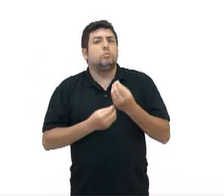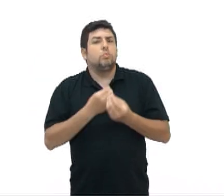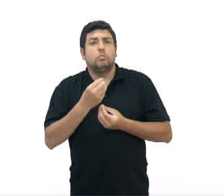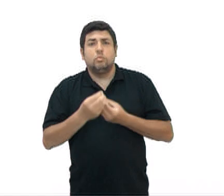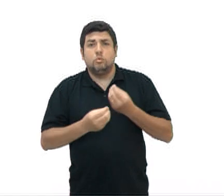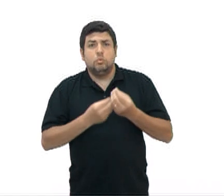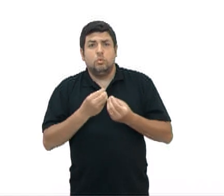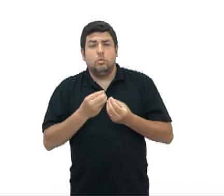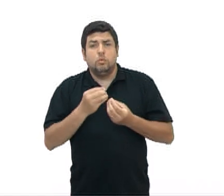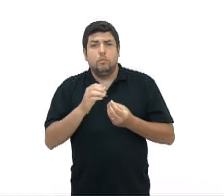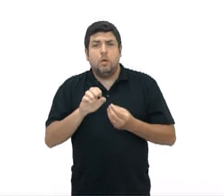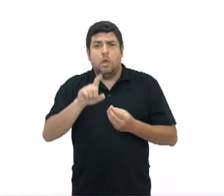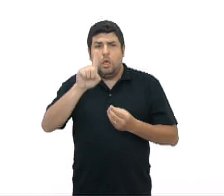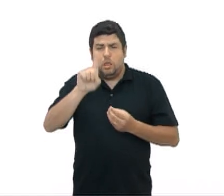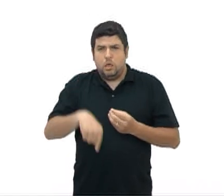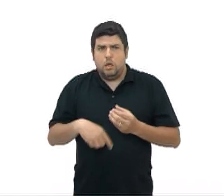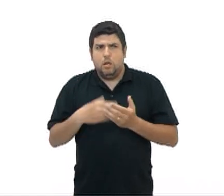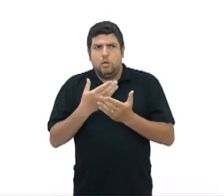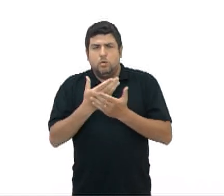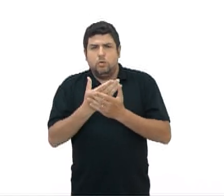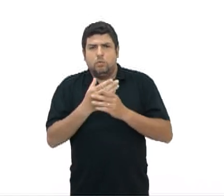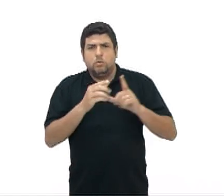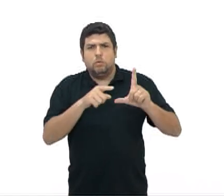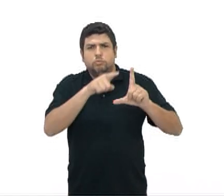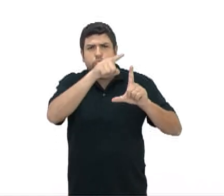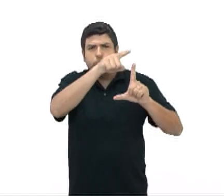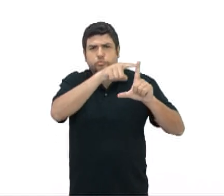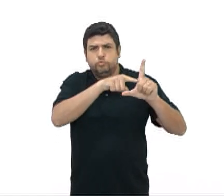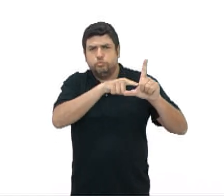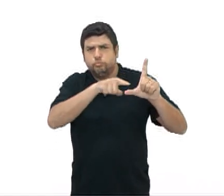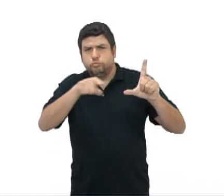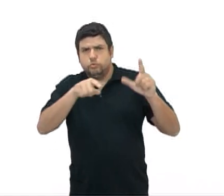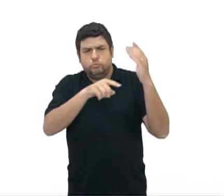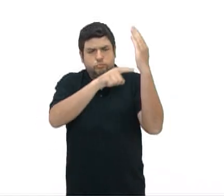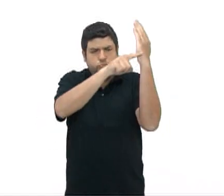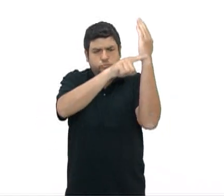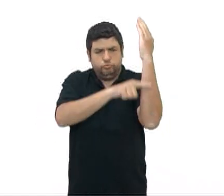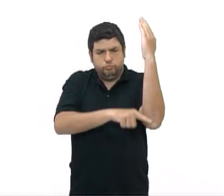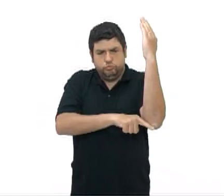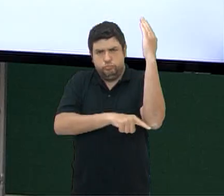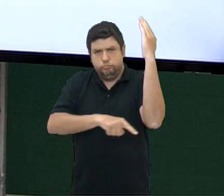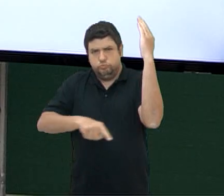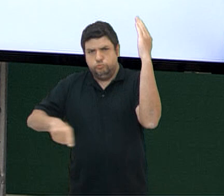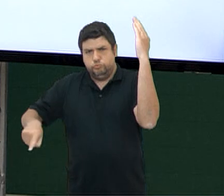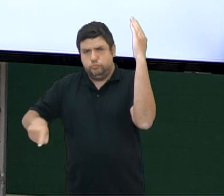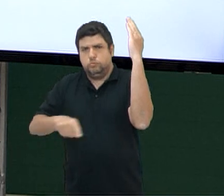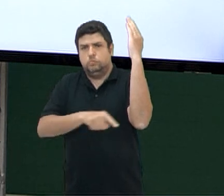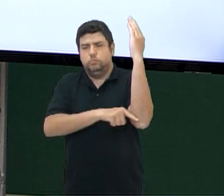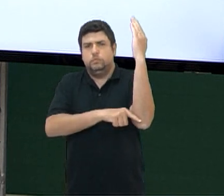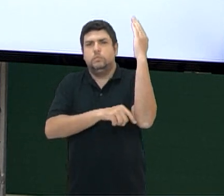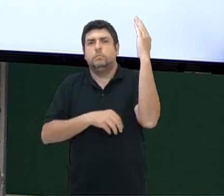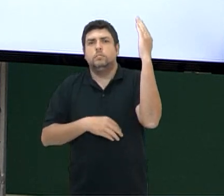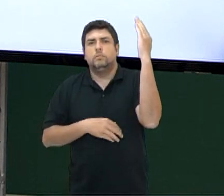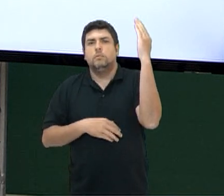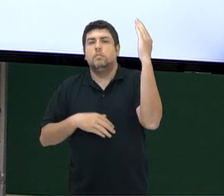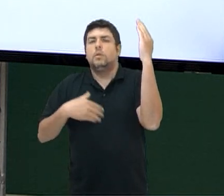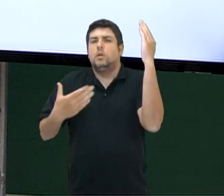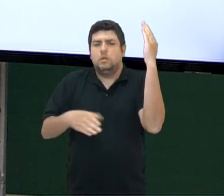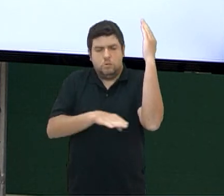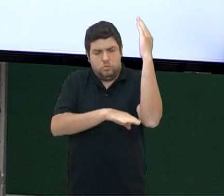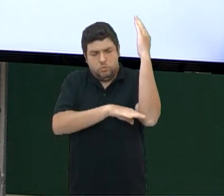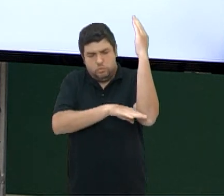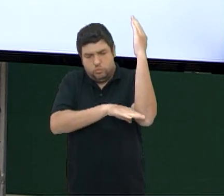uma leitura gráfica que seja de maneira adequada. Então, me acompanhe aqui. Temos os dois eixos, da